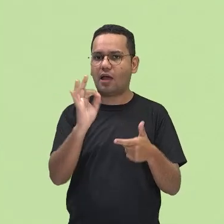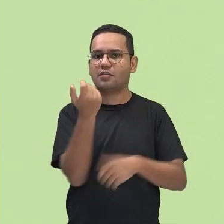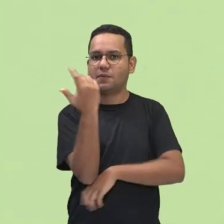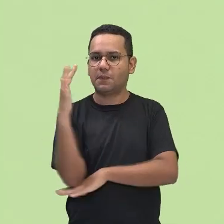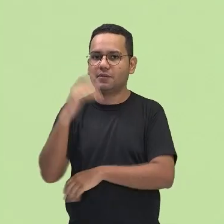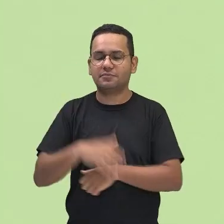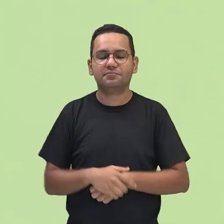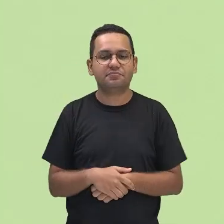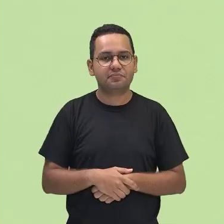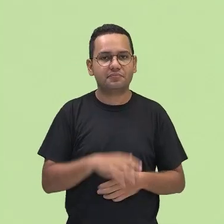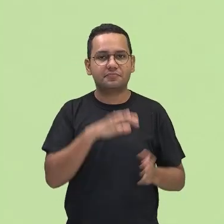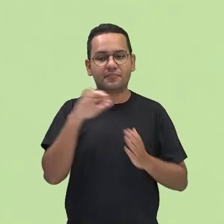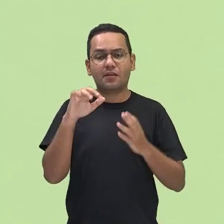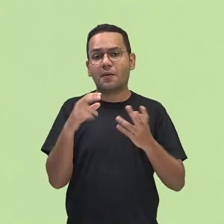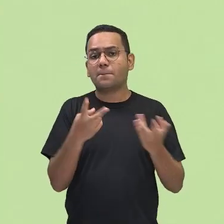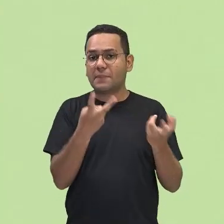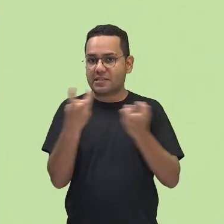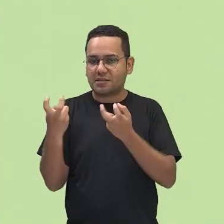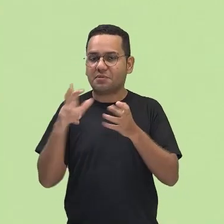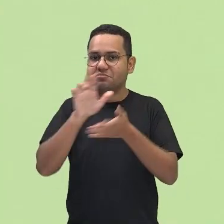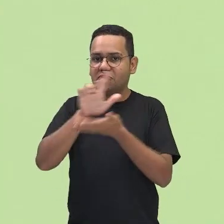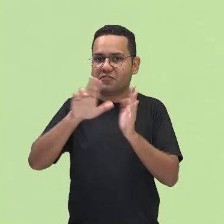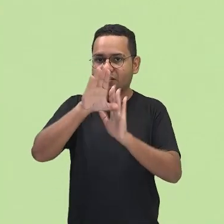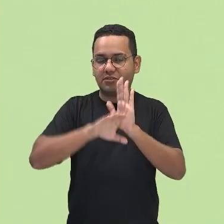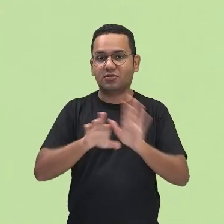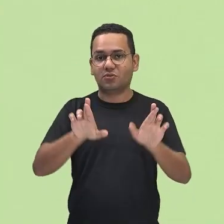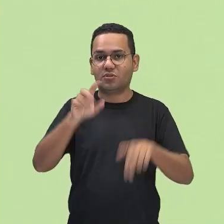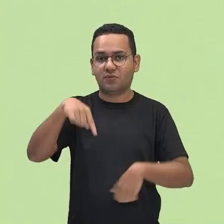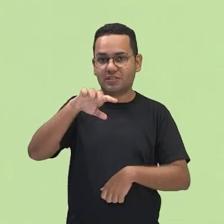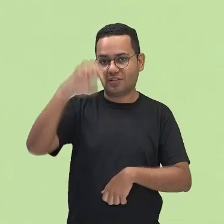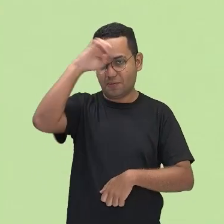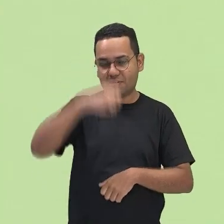vários conceitos, eu espero que você tenha aprendido,